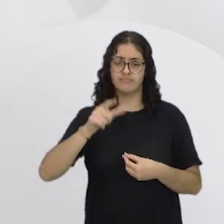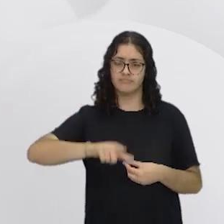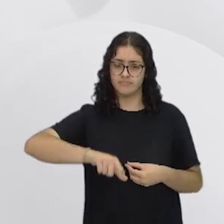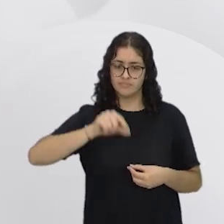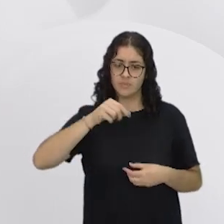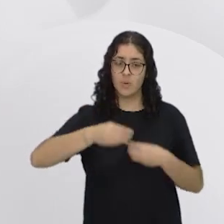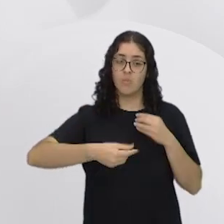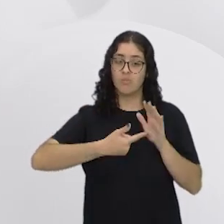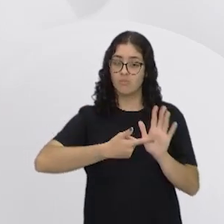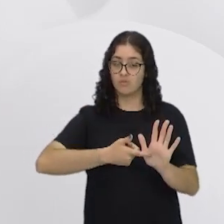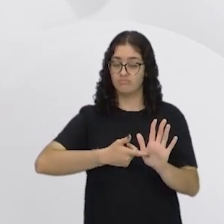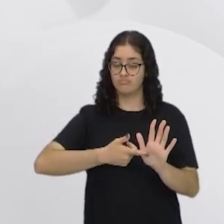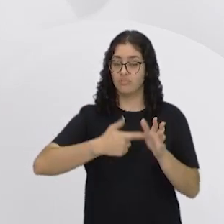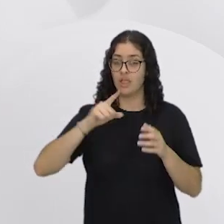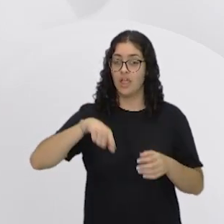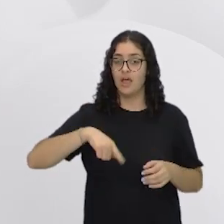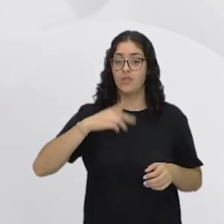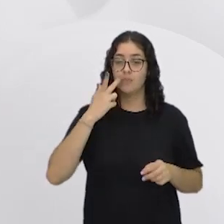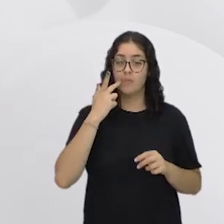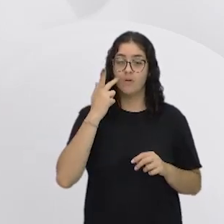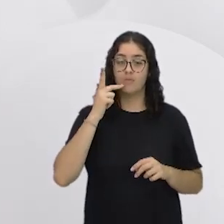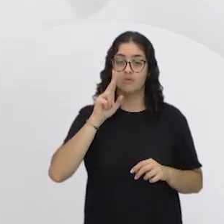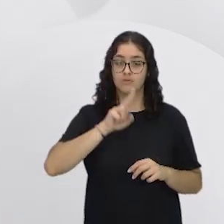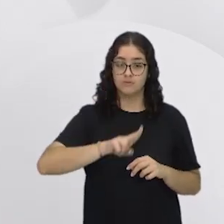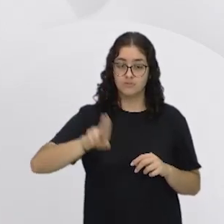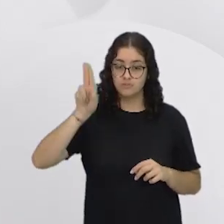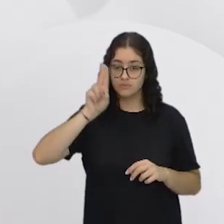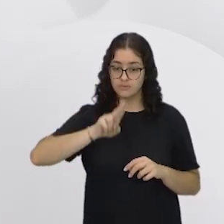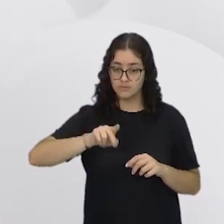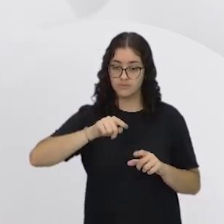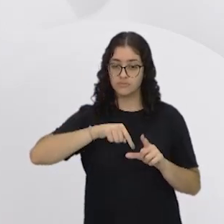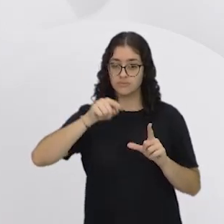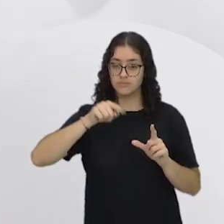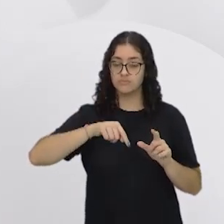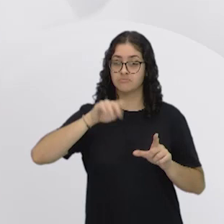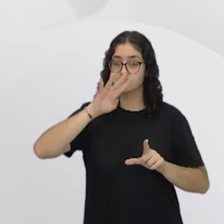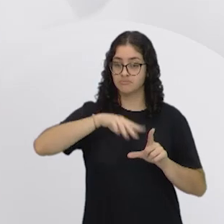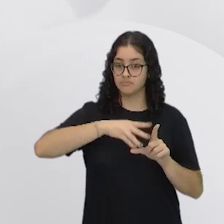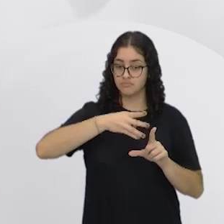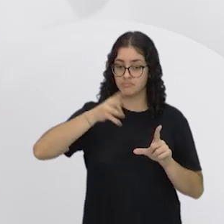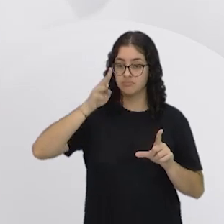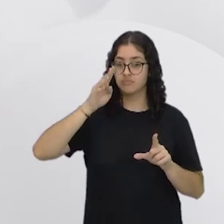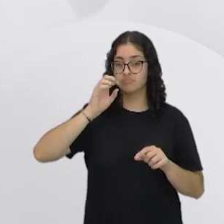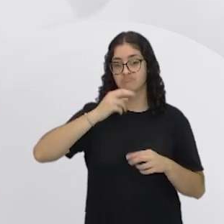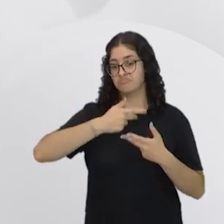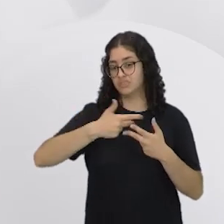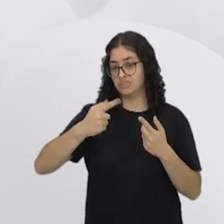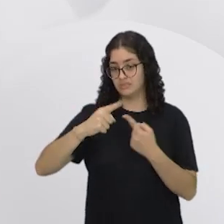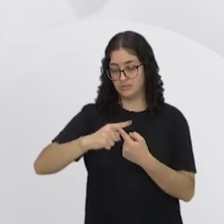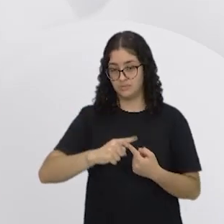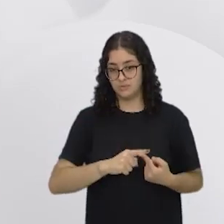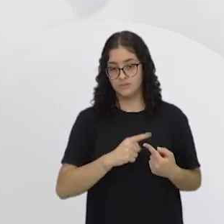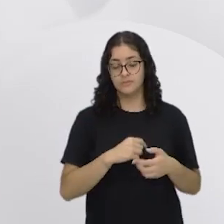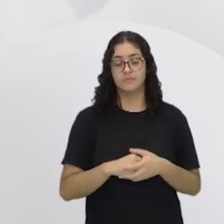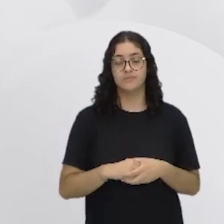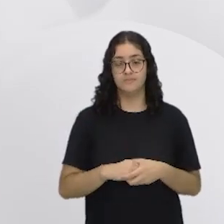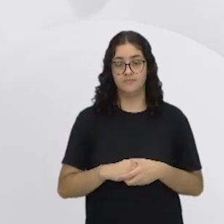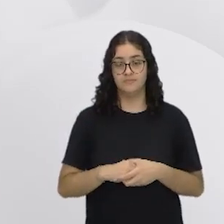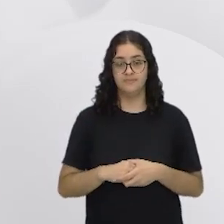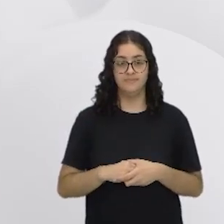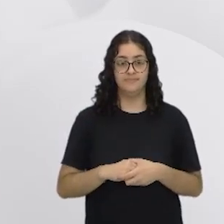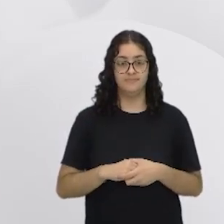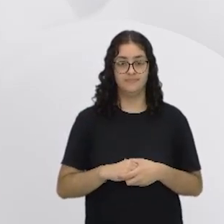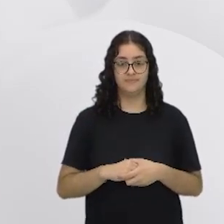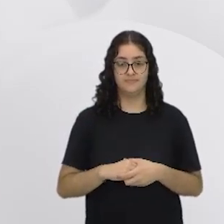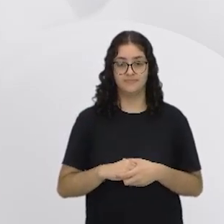de exposição. É muito comum a utilização de gráficos, tabelas ou infográficos. Então, olha só, já